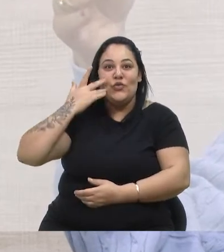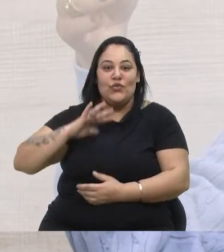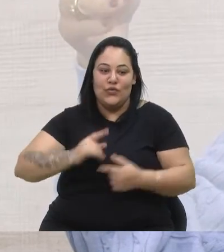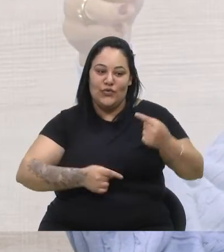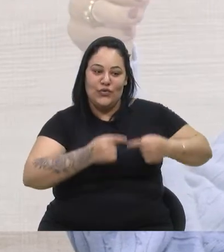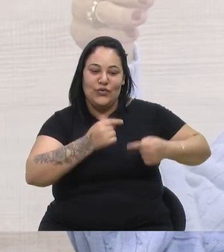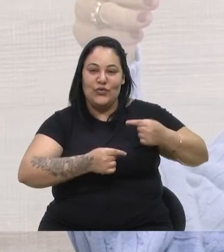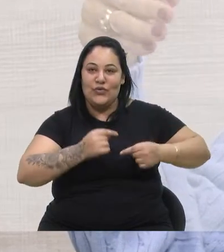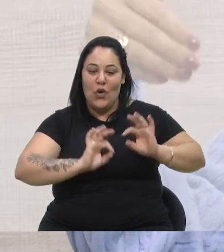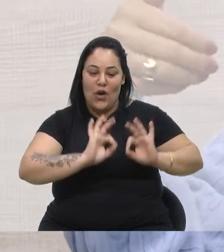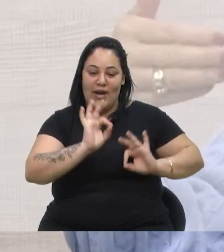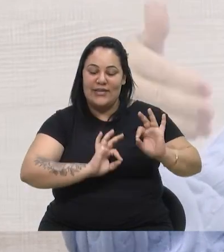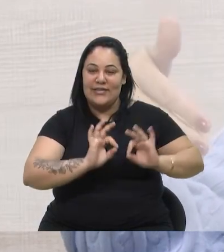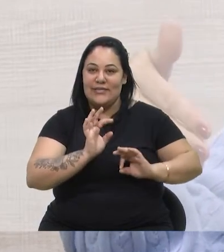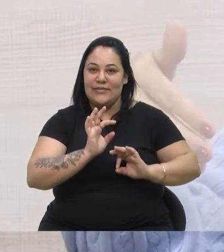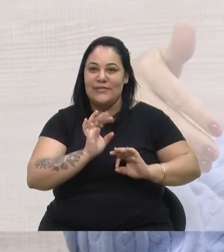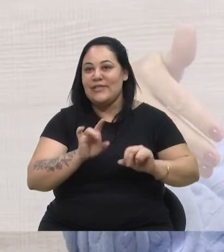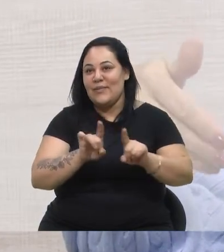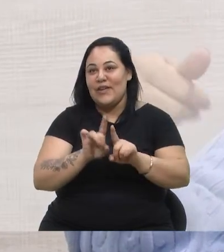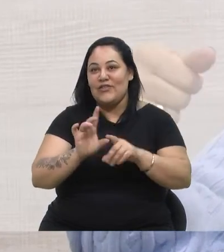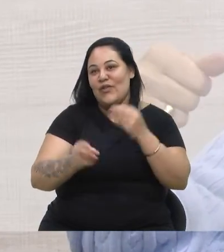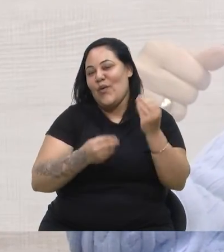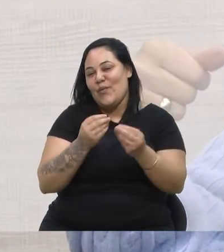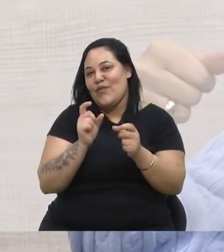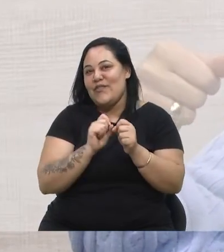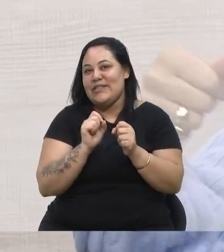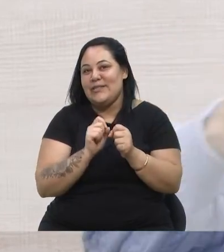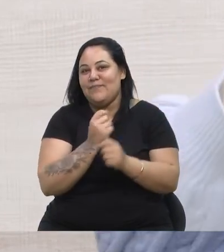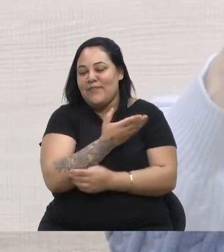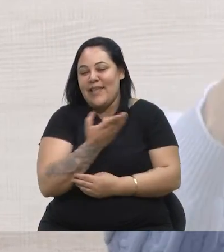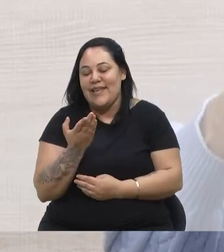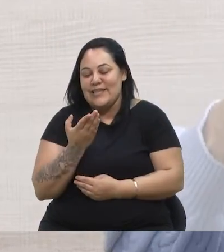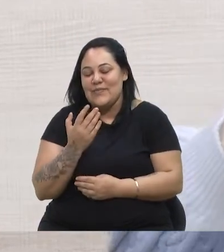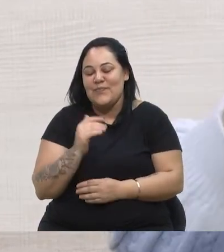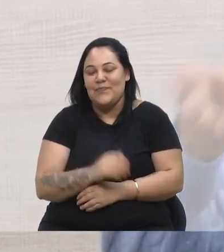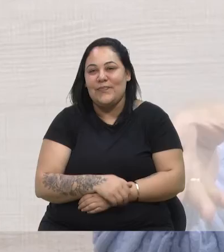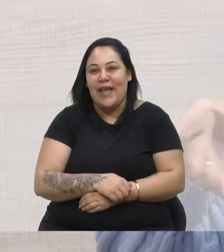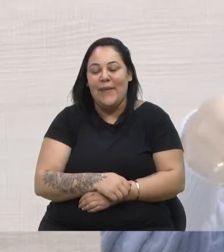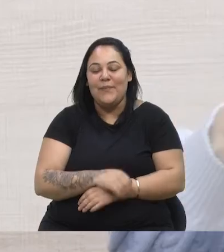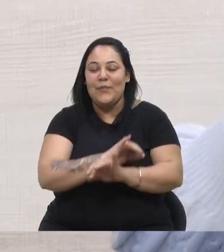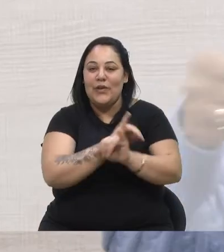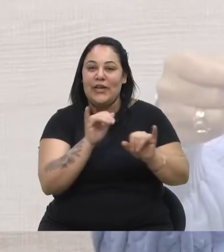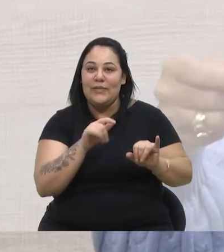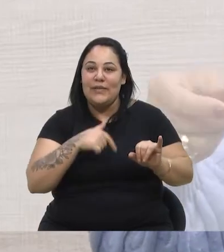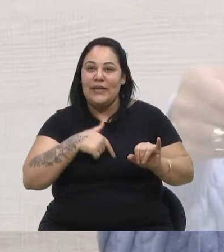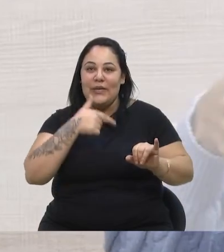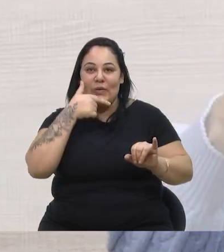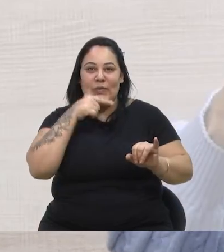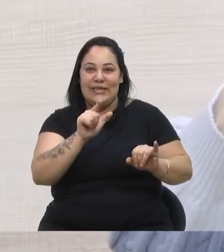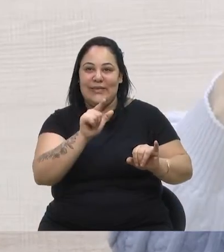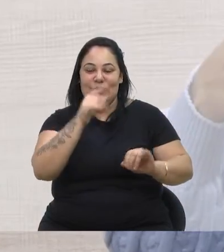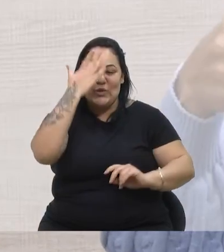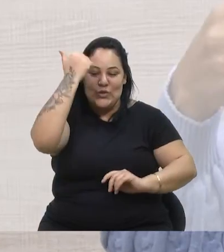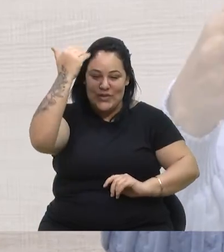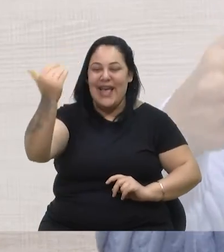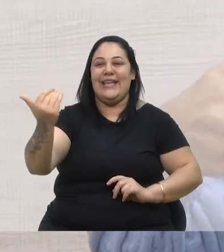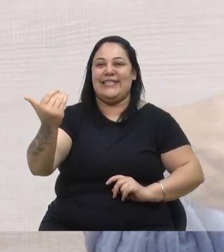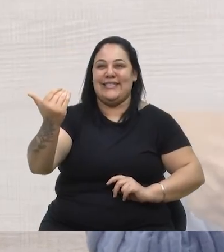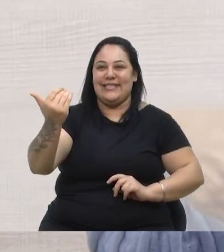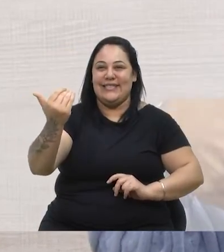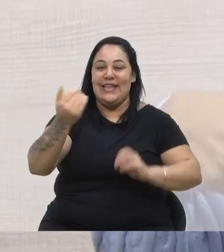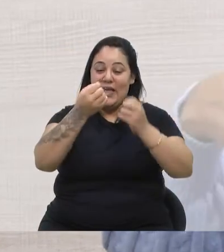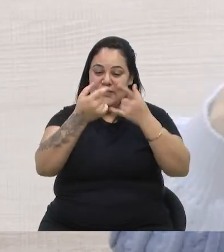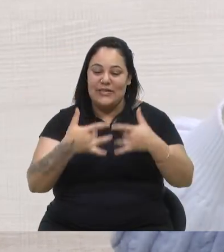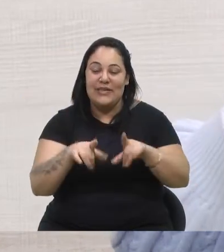dicas de atividades, né? Quem quiser se cadastrar também pode se cadastrar para imprimir